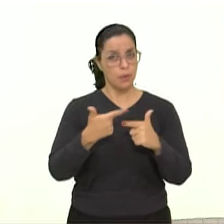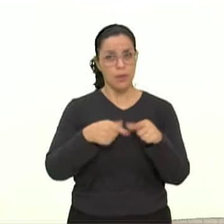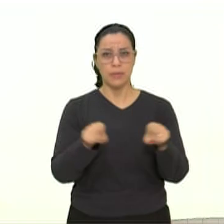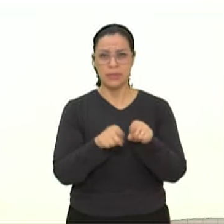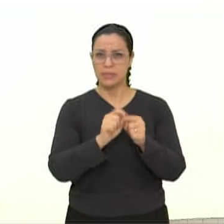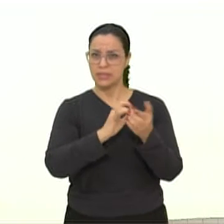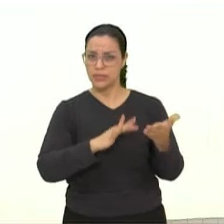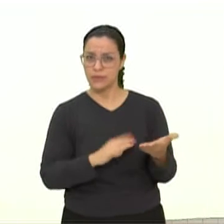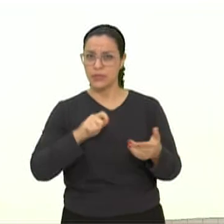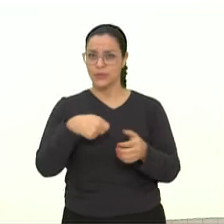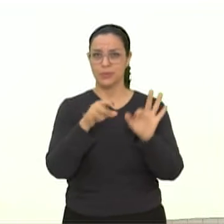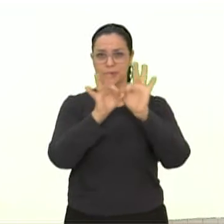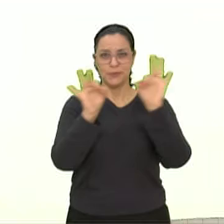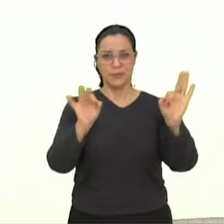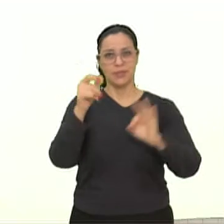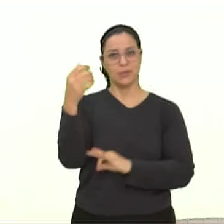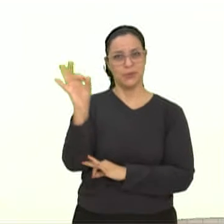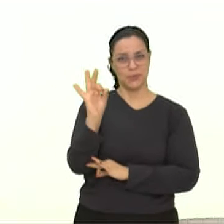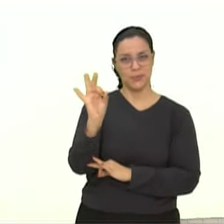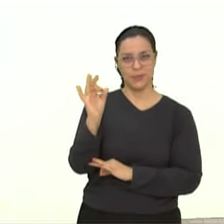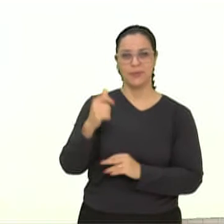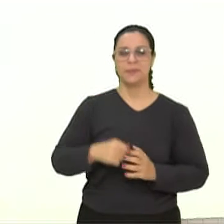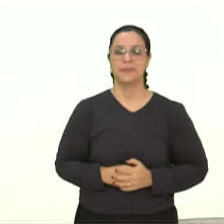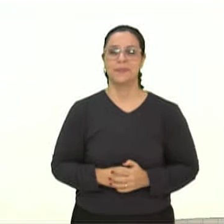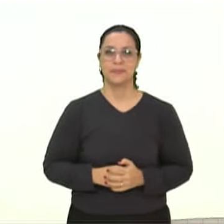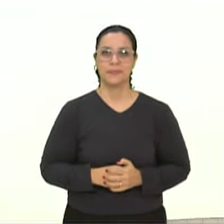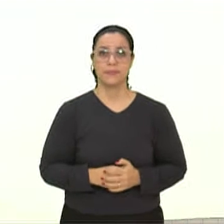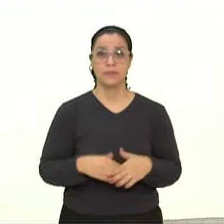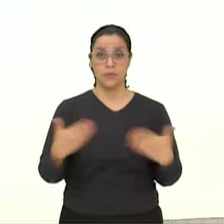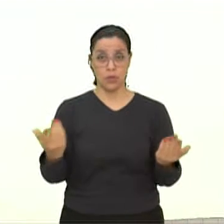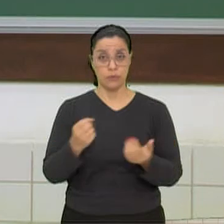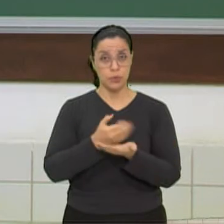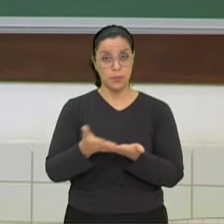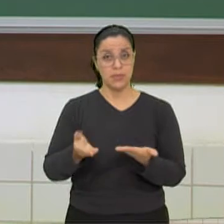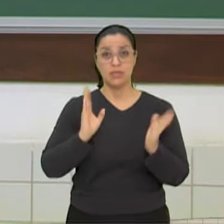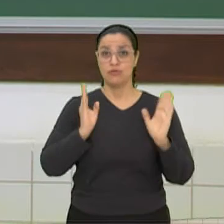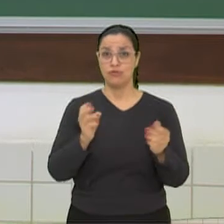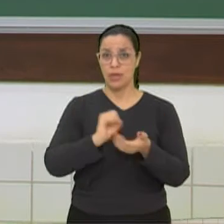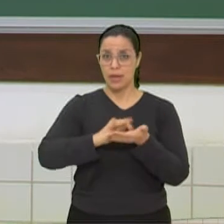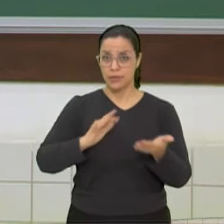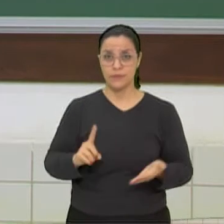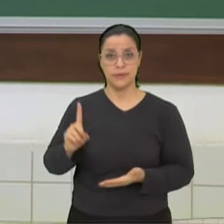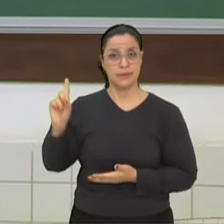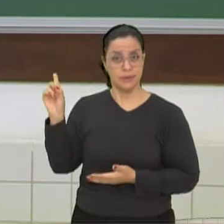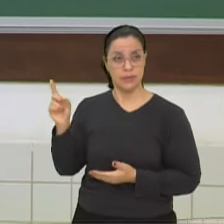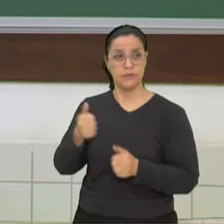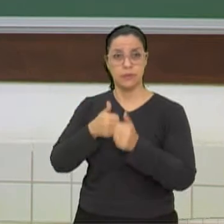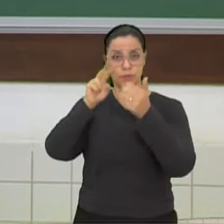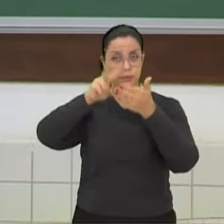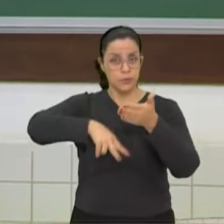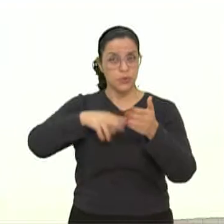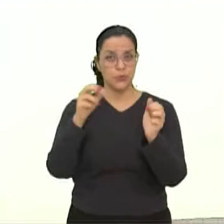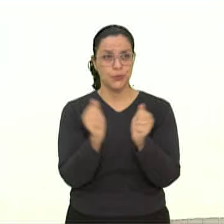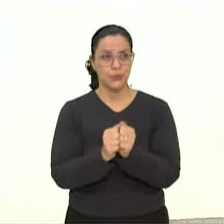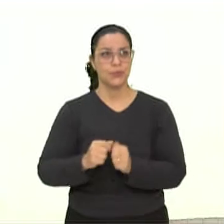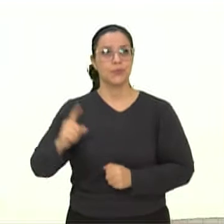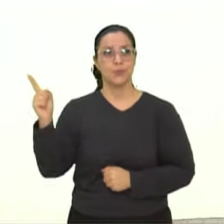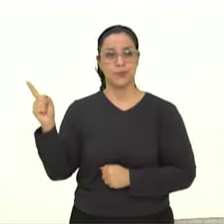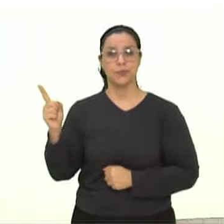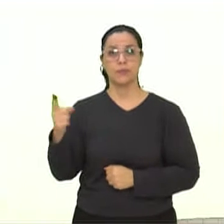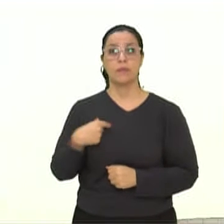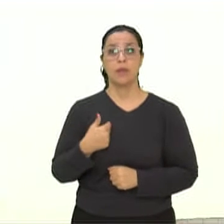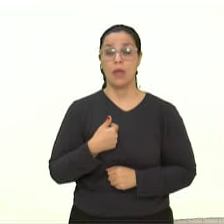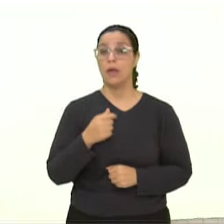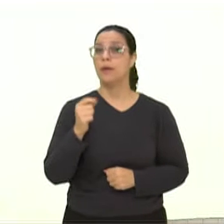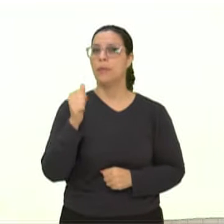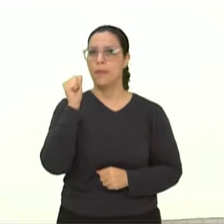probleminhas envolvendo função do primeiro grau. Beleza? E já vamos começar com o primeiro exercício. Acompanhe comigo aqui na leitura. Está